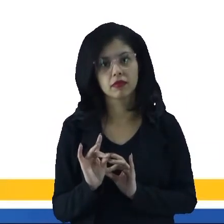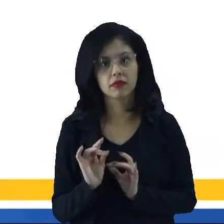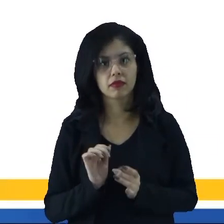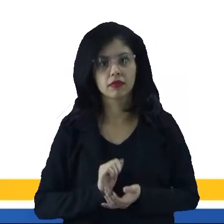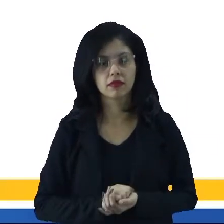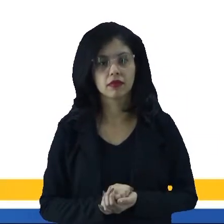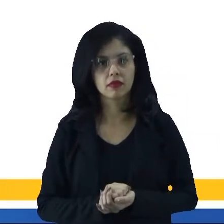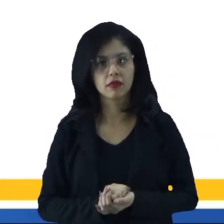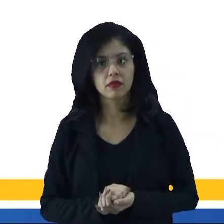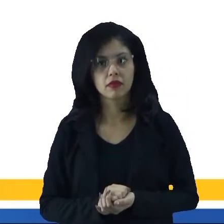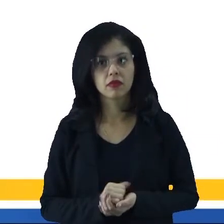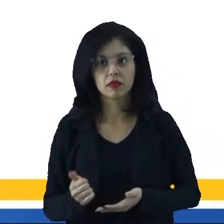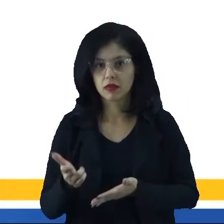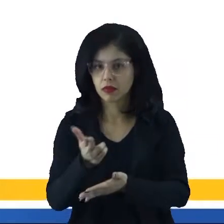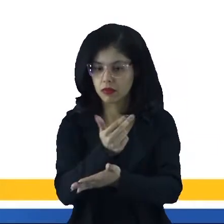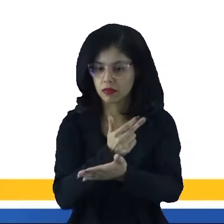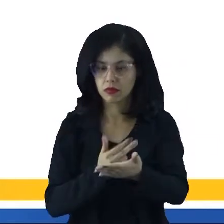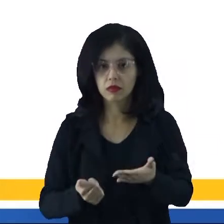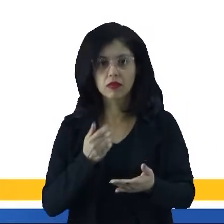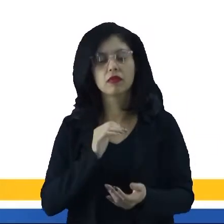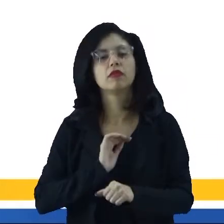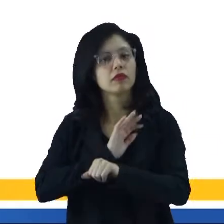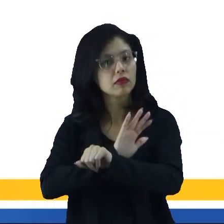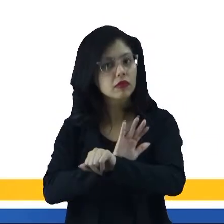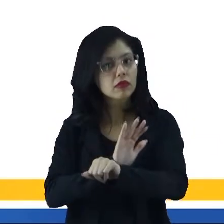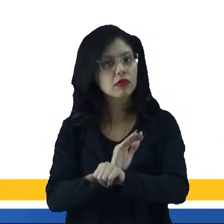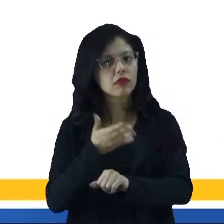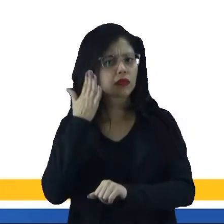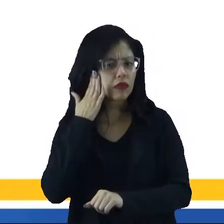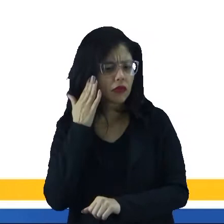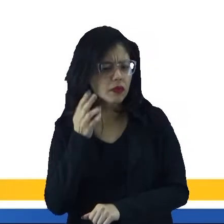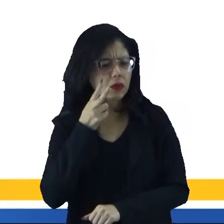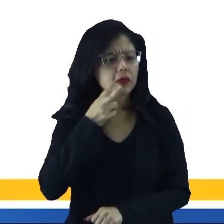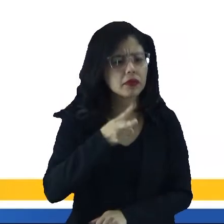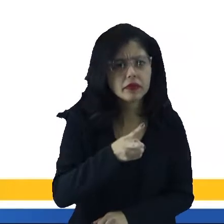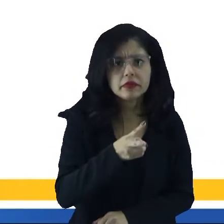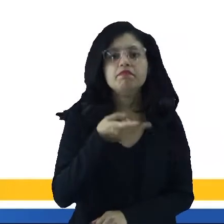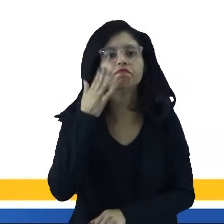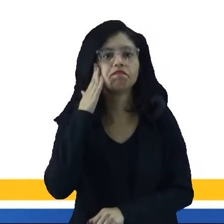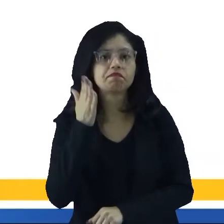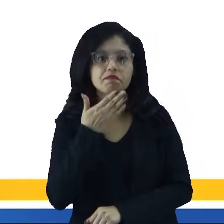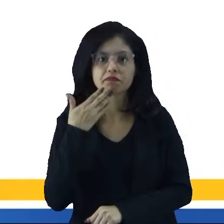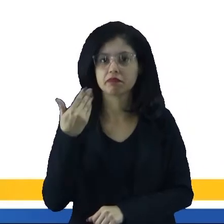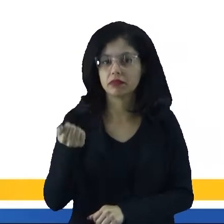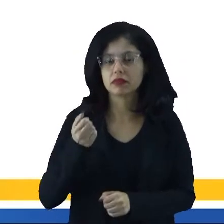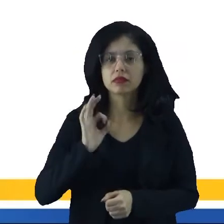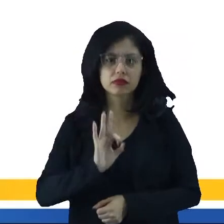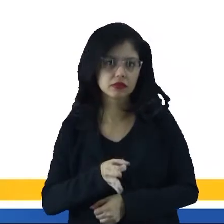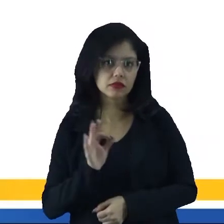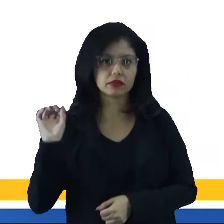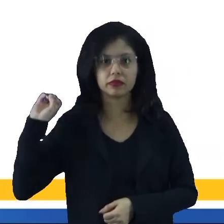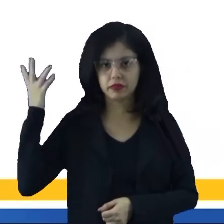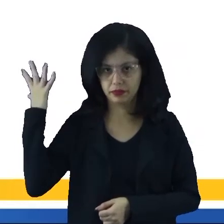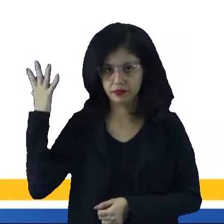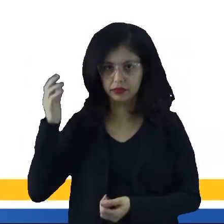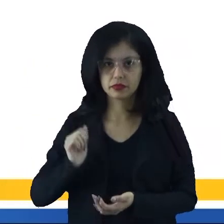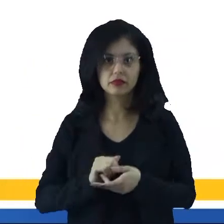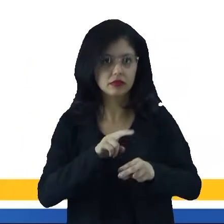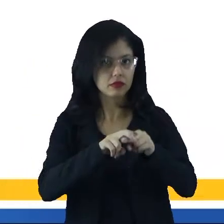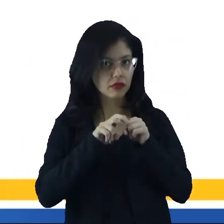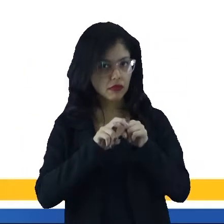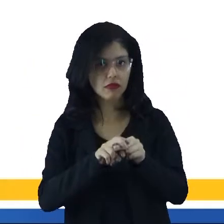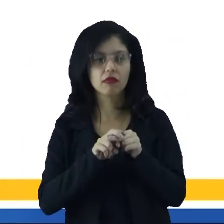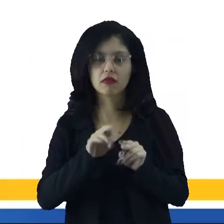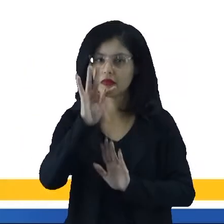no caso o desenho, que também ajuda a compreensão da mensagem, a gente pode não compreender ao certo o que está acontecendo. Por isso que esse